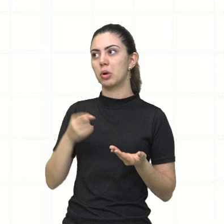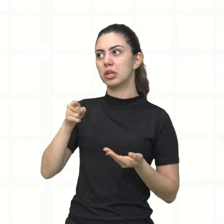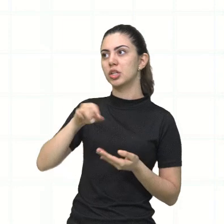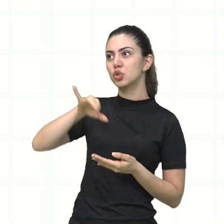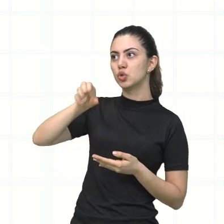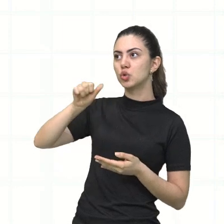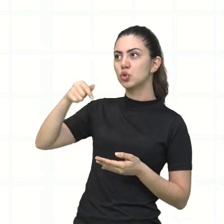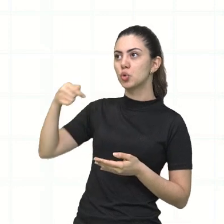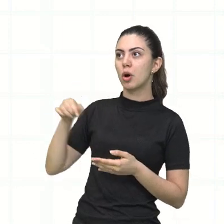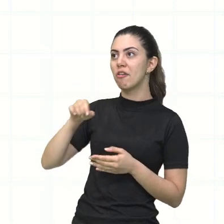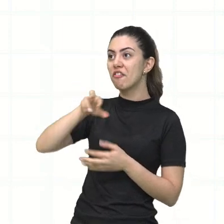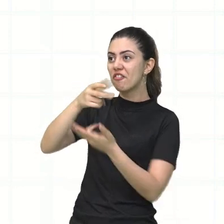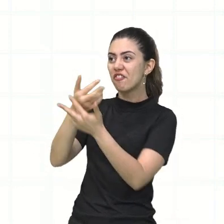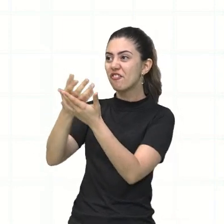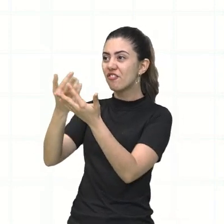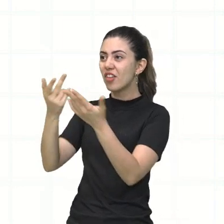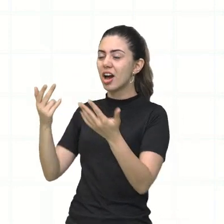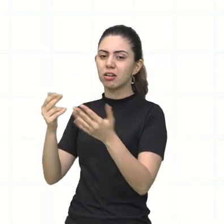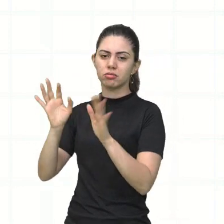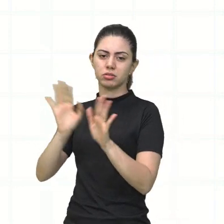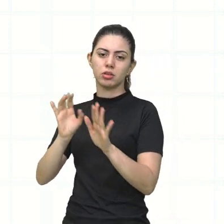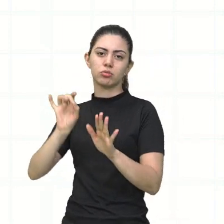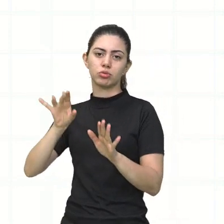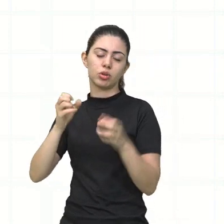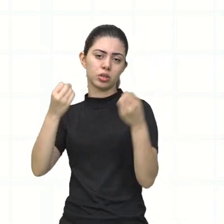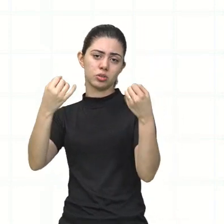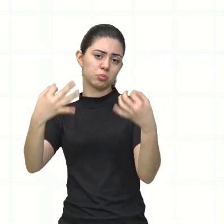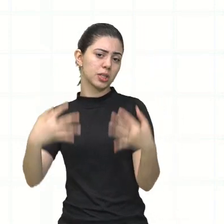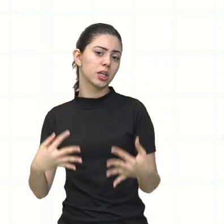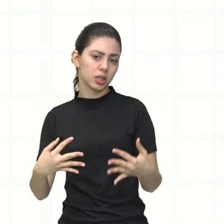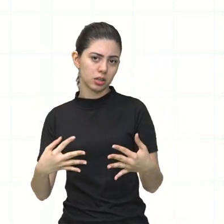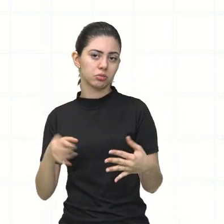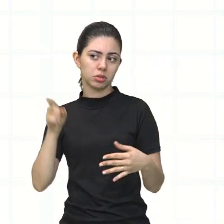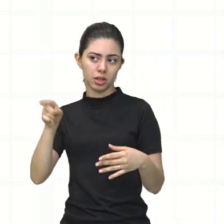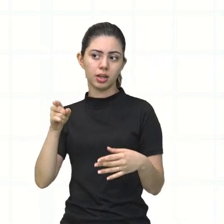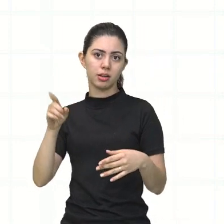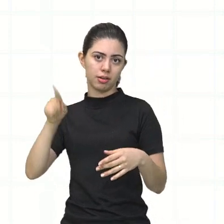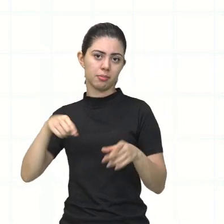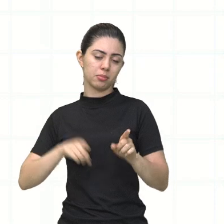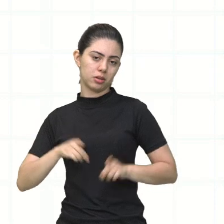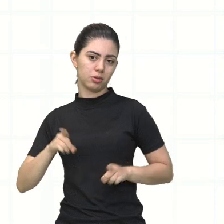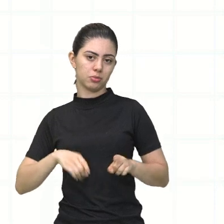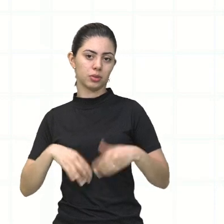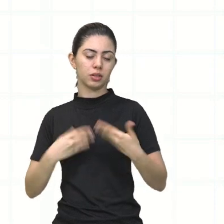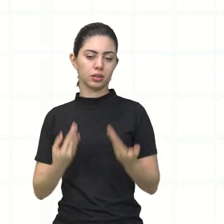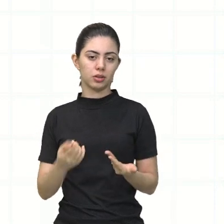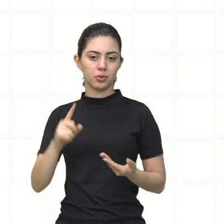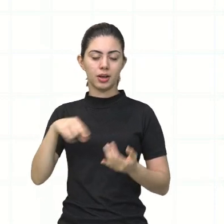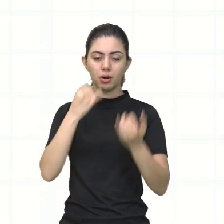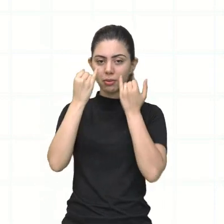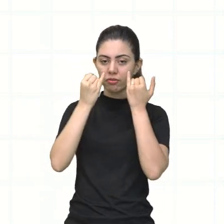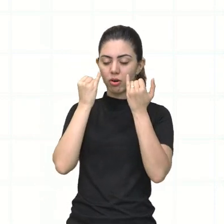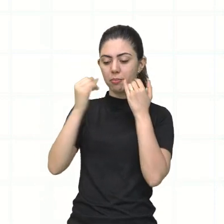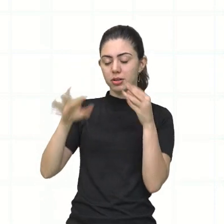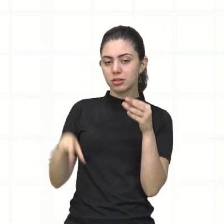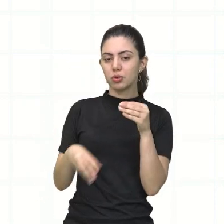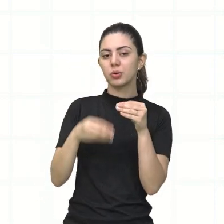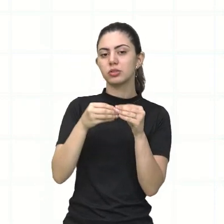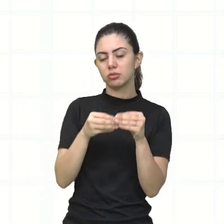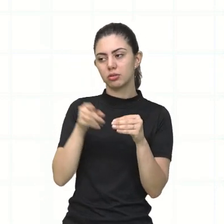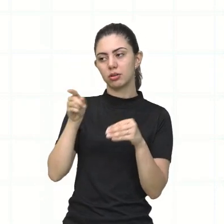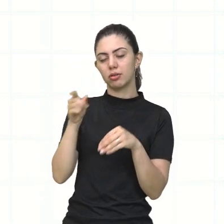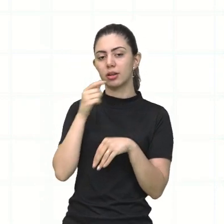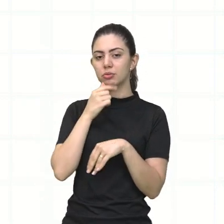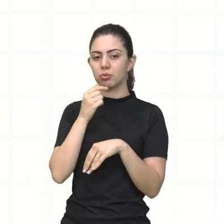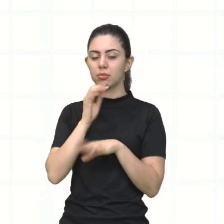estou explicando que o João é meu primo. Por isso que ela é uma explicativa. E ela vai fornecer essa informação adicional sobre o João,